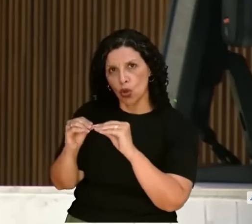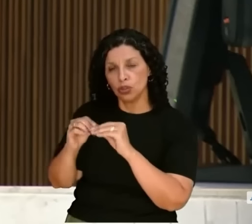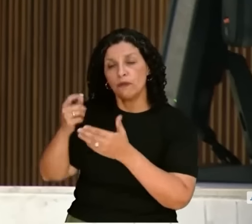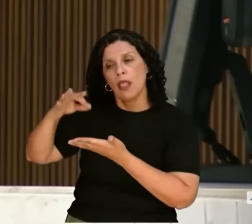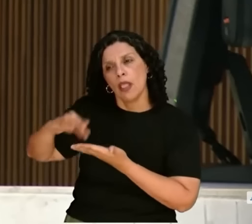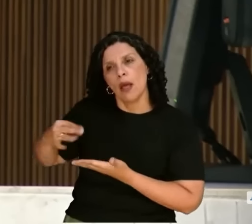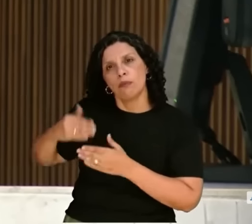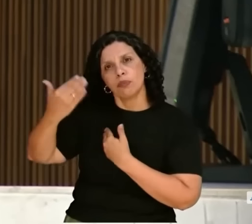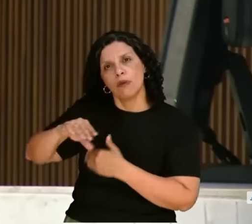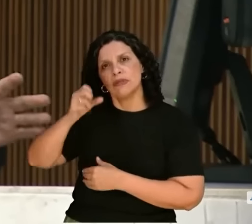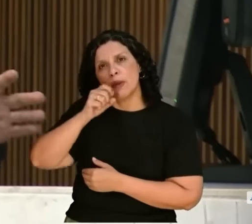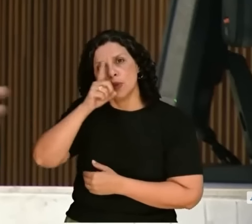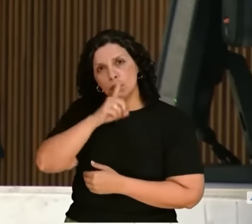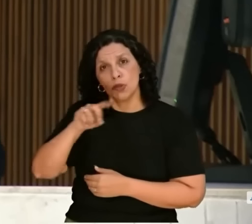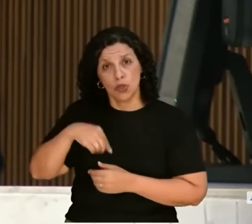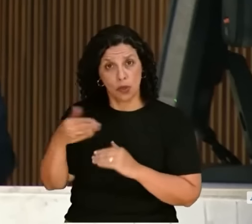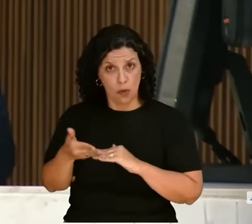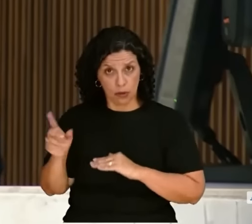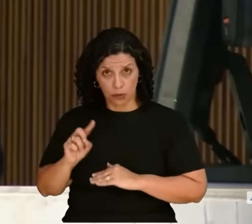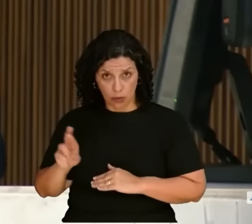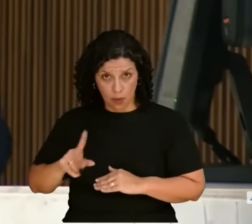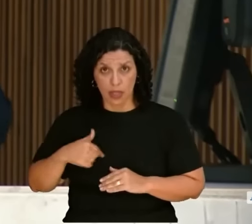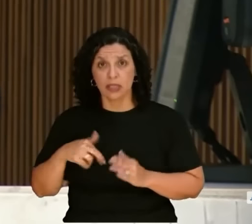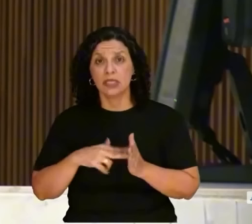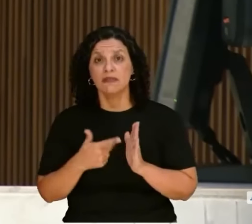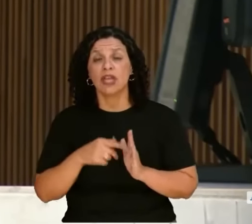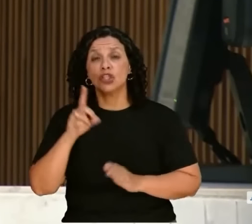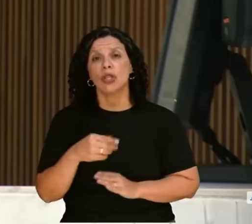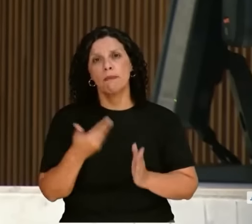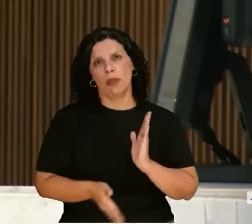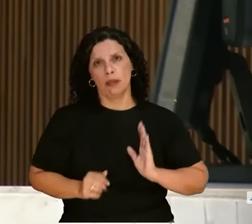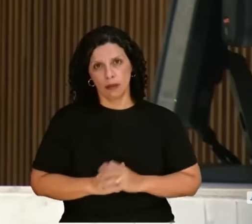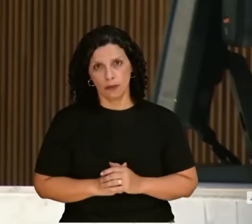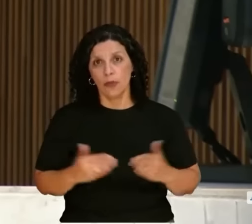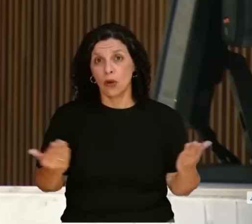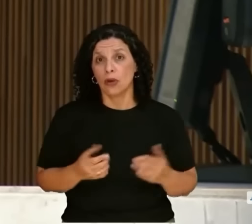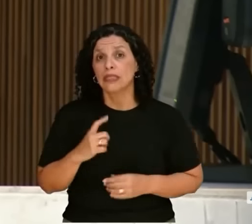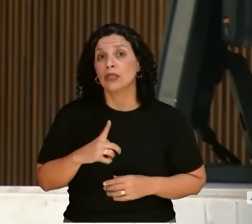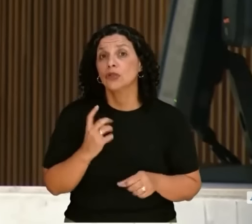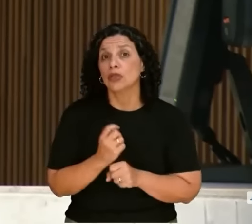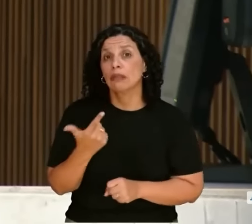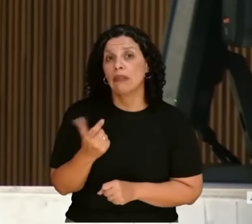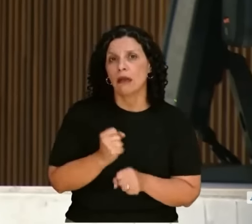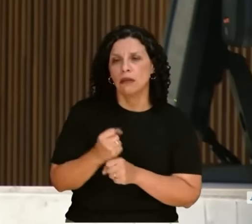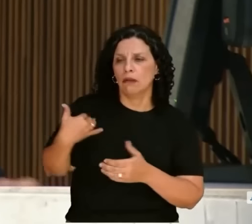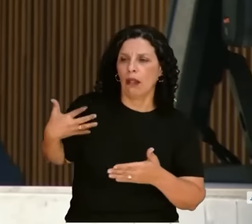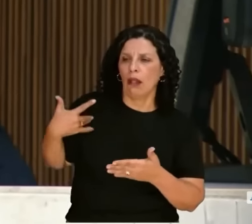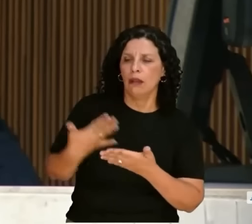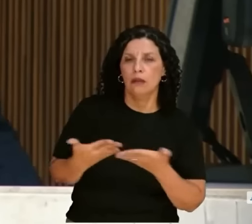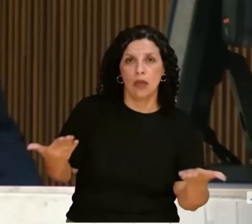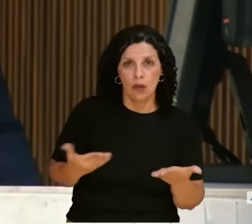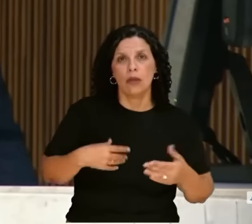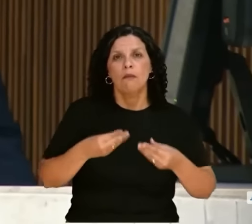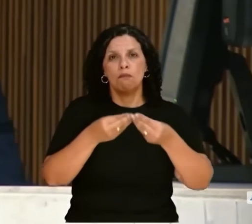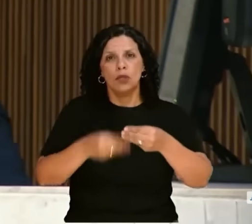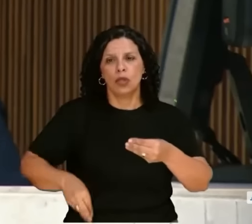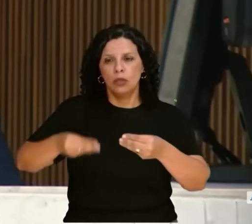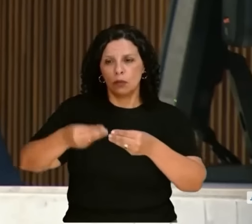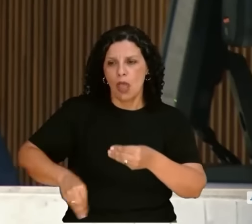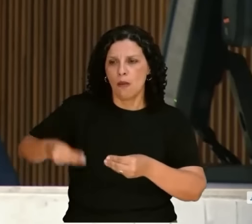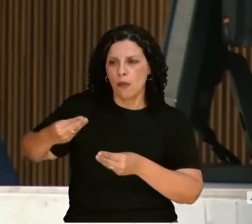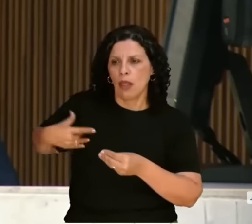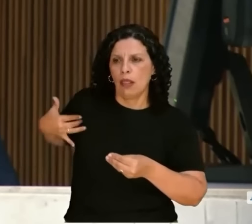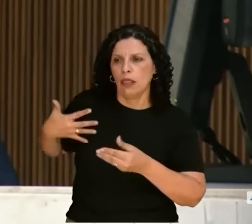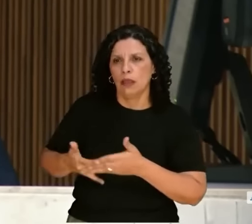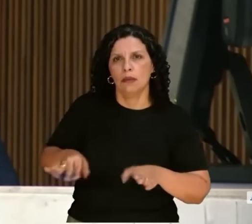semana. E isso não é modernização, isso é retirada de direito. São quase 10 anos assim. 10 anos de prejuízo acumulado,